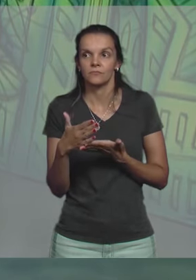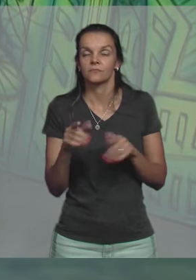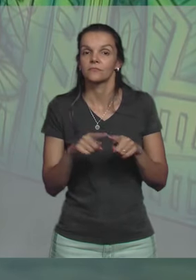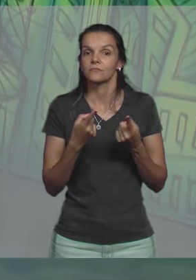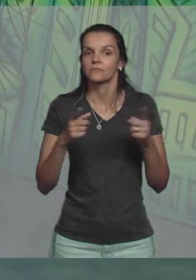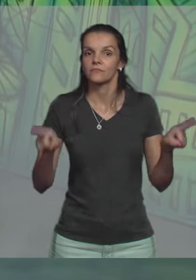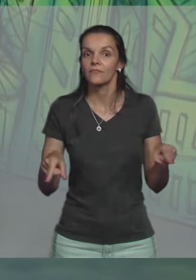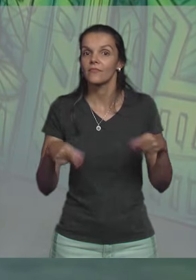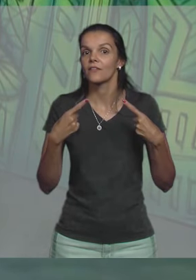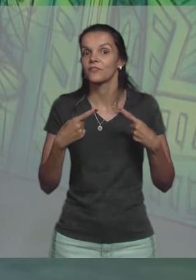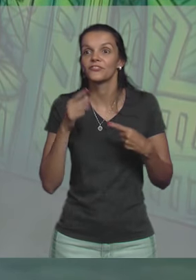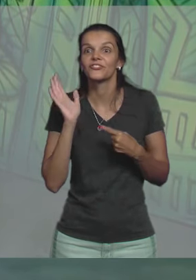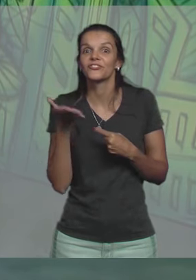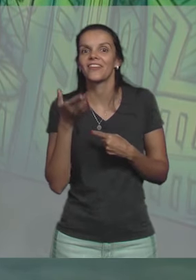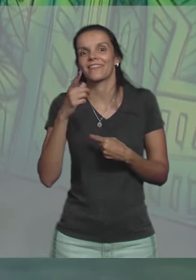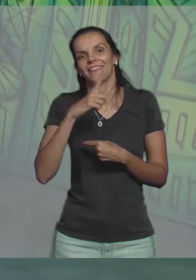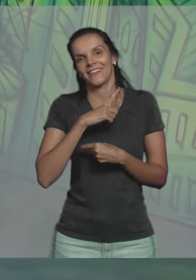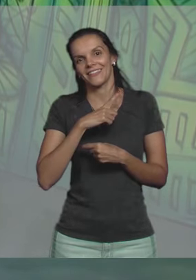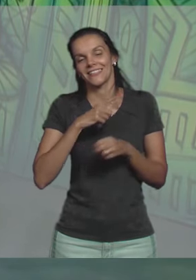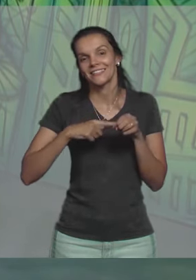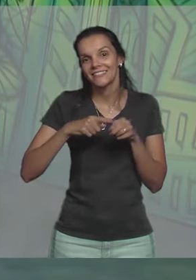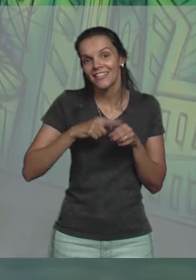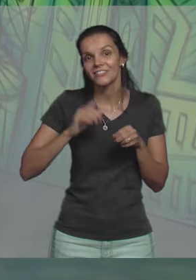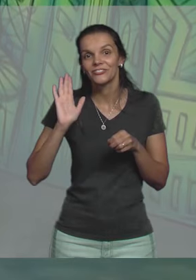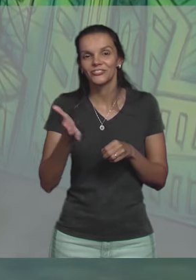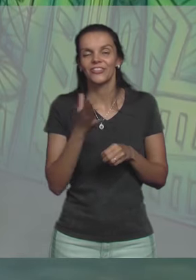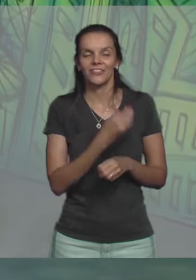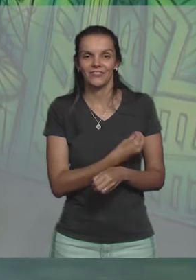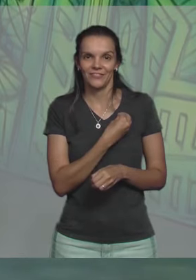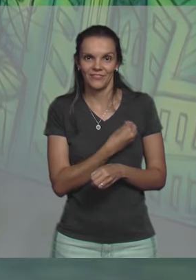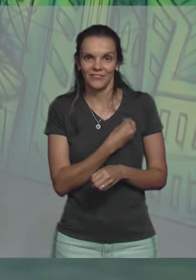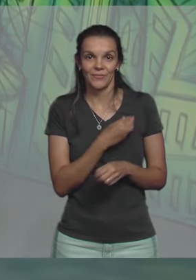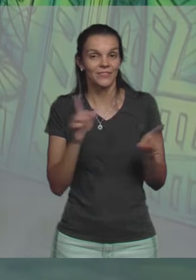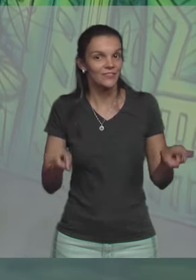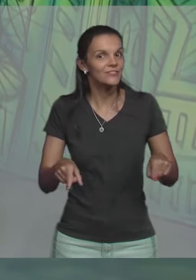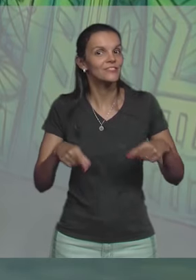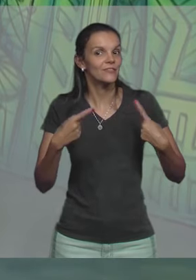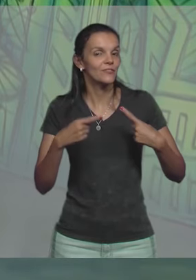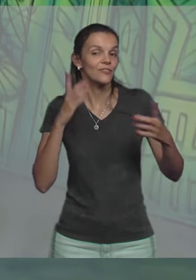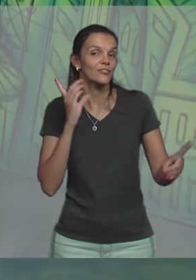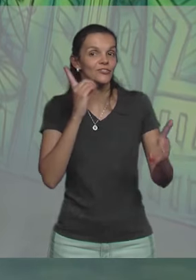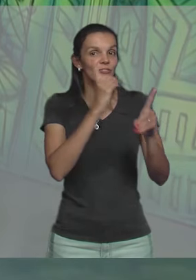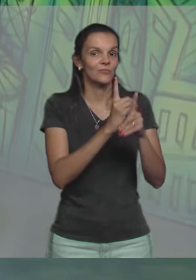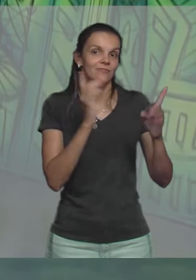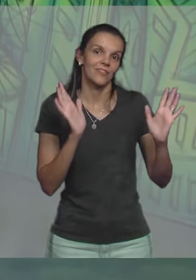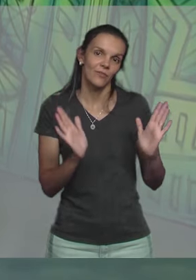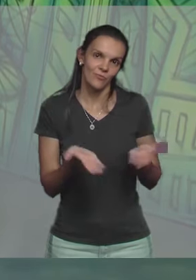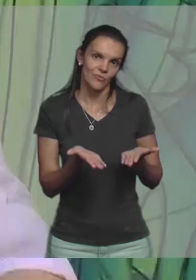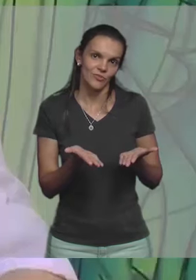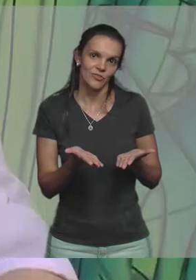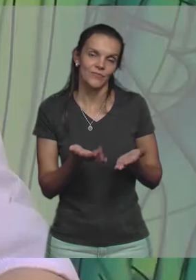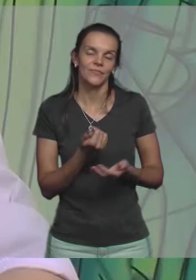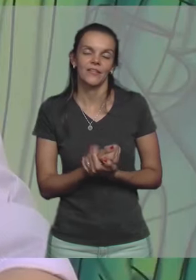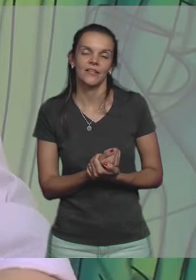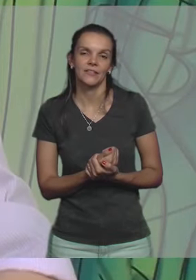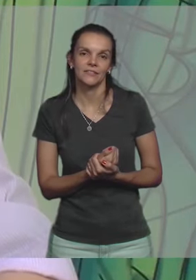grande desafio é aquilo que nós já temos, são as cidades que nós vivemos. E esse é o desafio que a gente encontra hoje, de